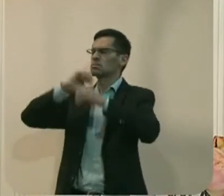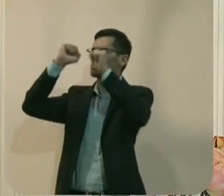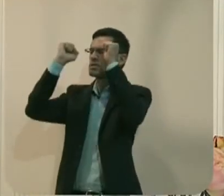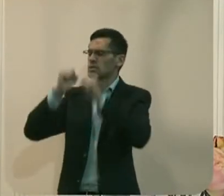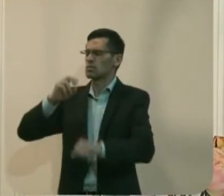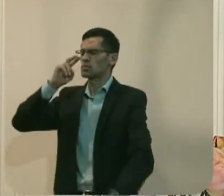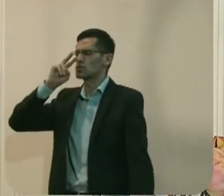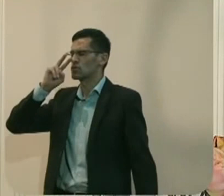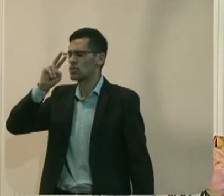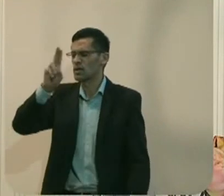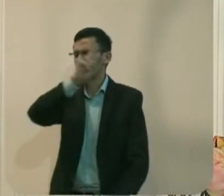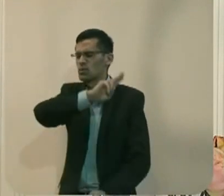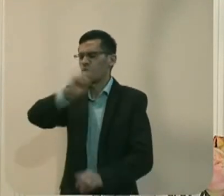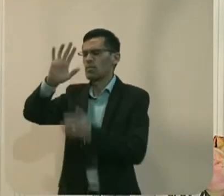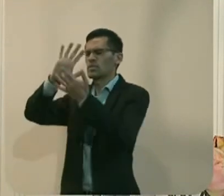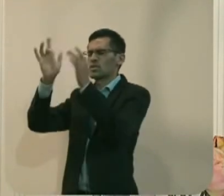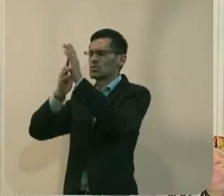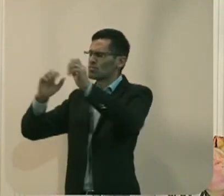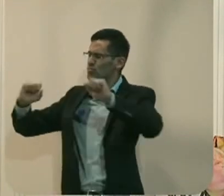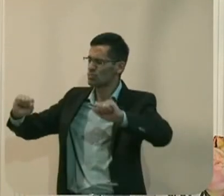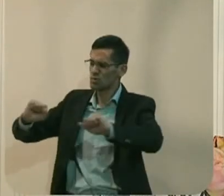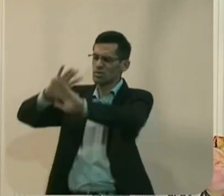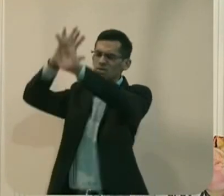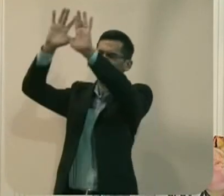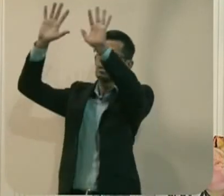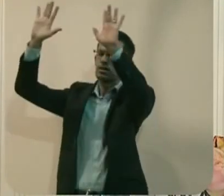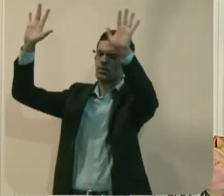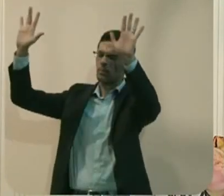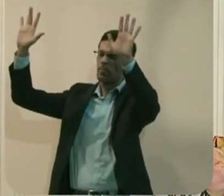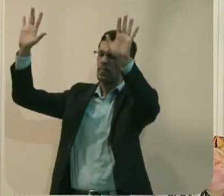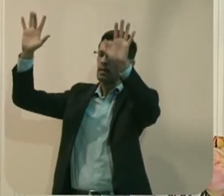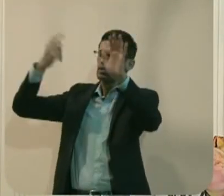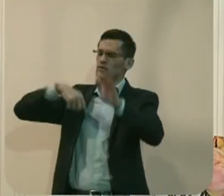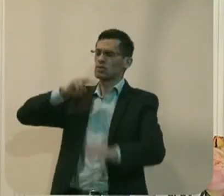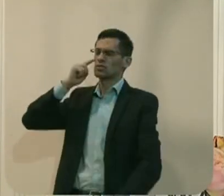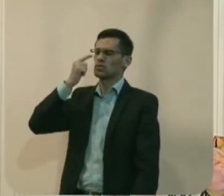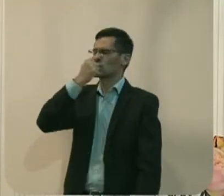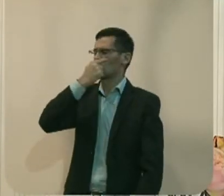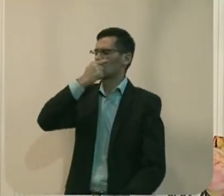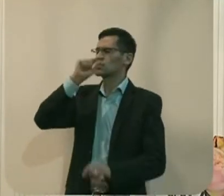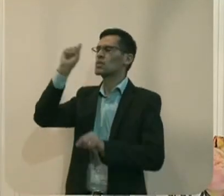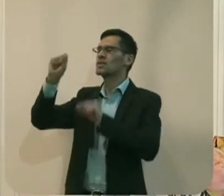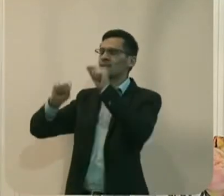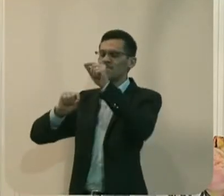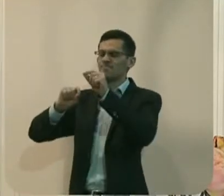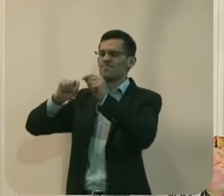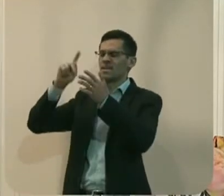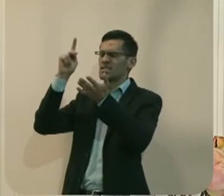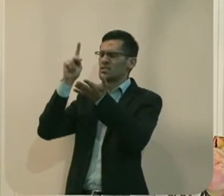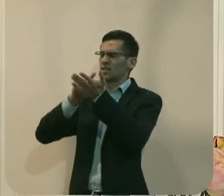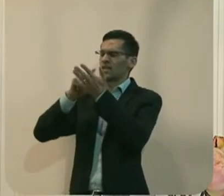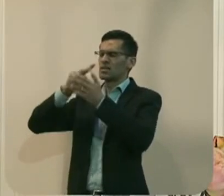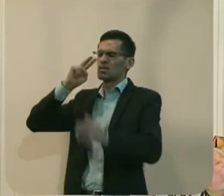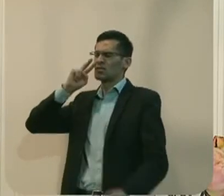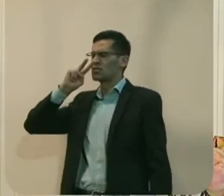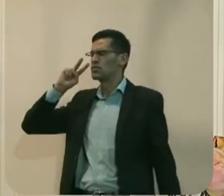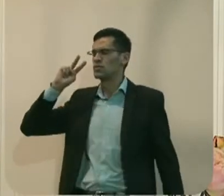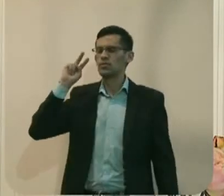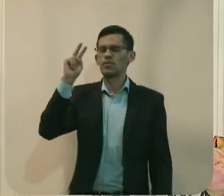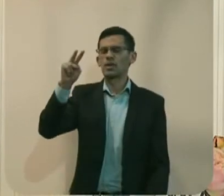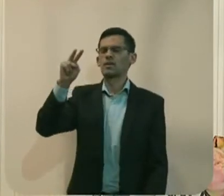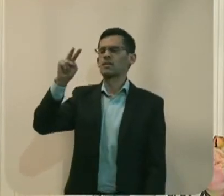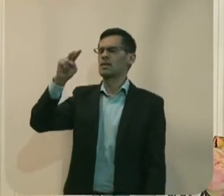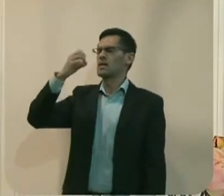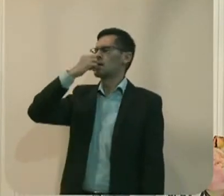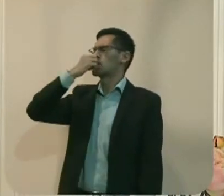ver o nome de Jesus glorificado. E que os nossos olhos sejam, Senhor, capazes de enxergar